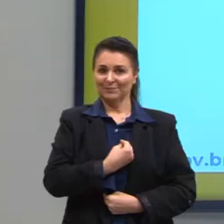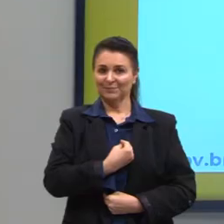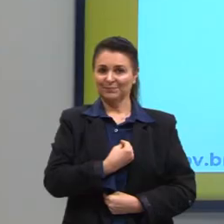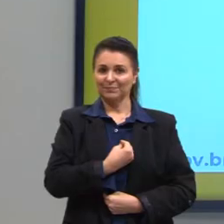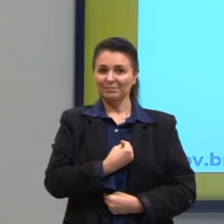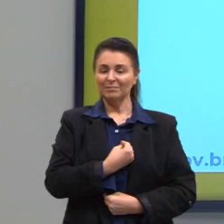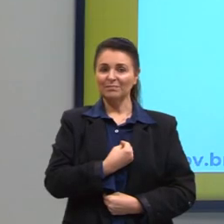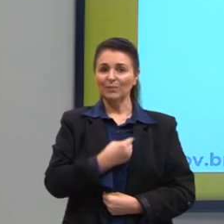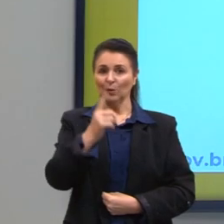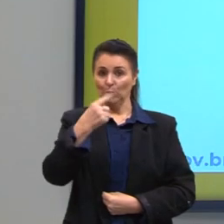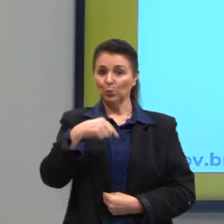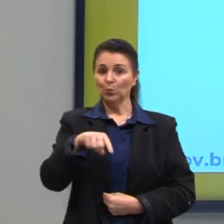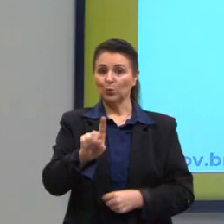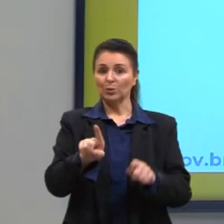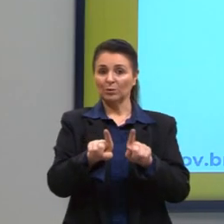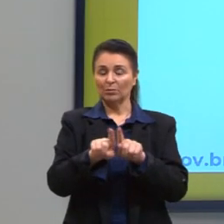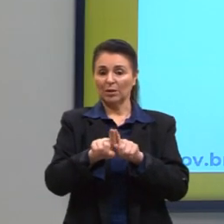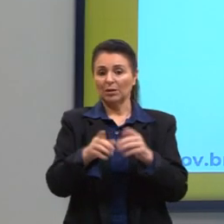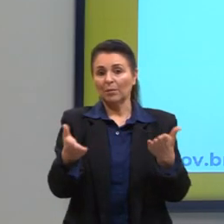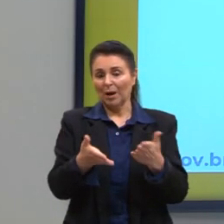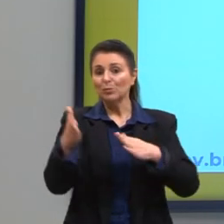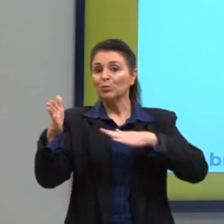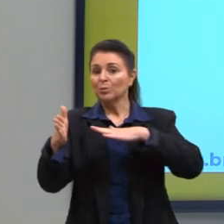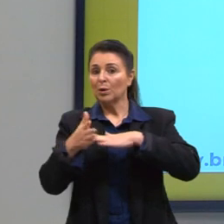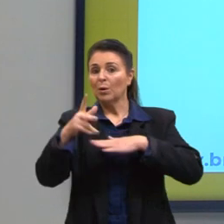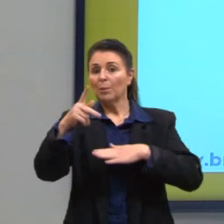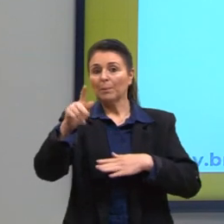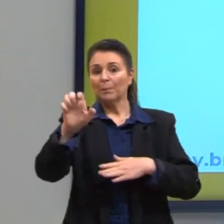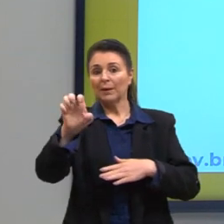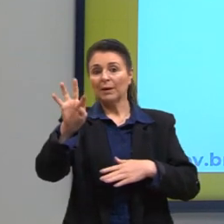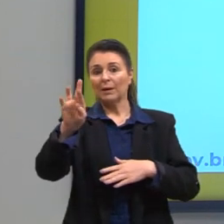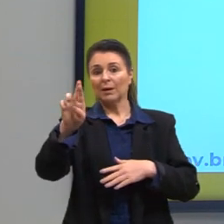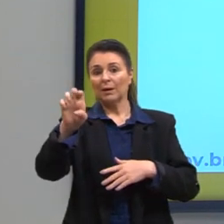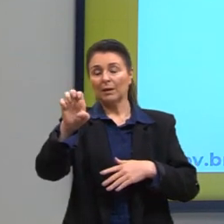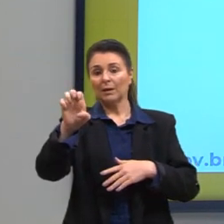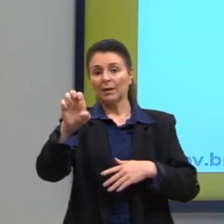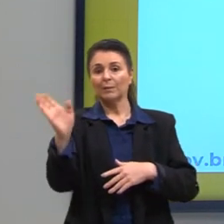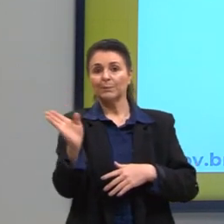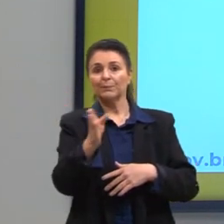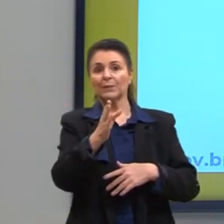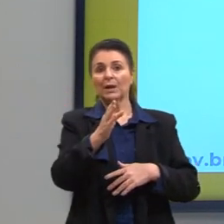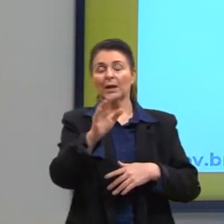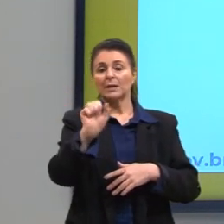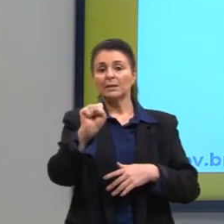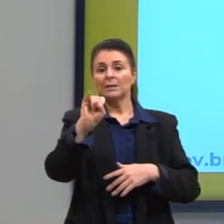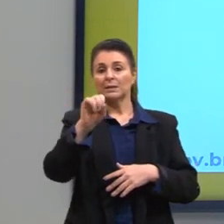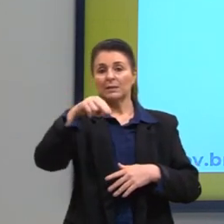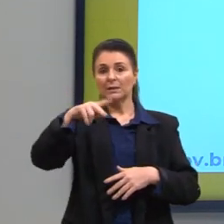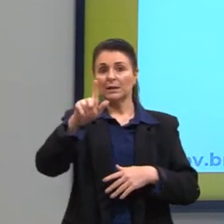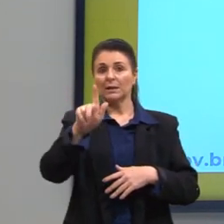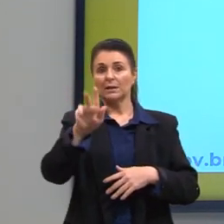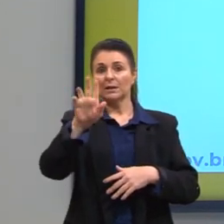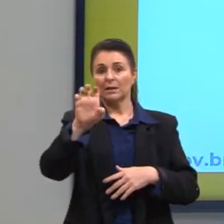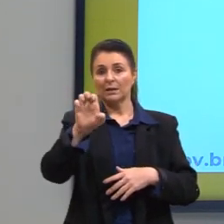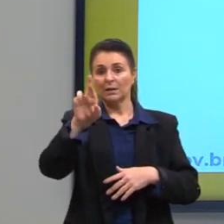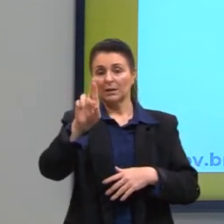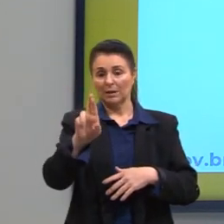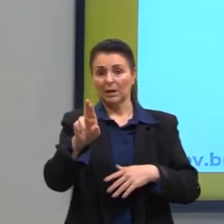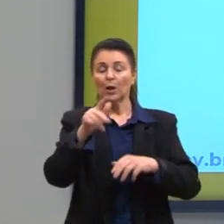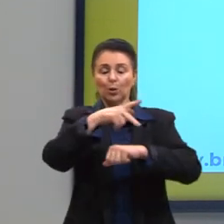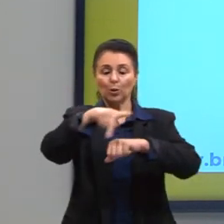esse camarada aqui bem recente né o Peter Singer da Austrália ele é muito famoso você camarada